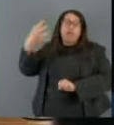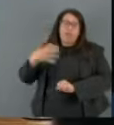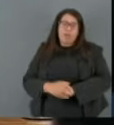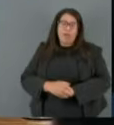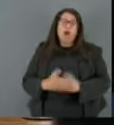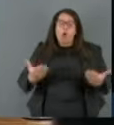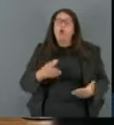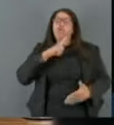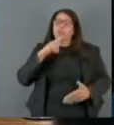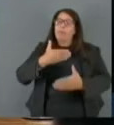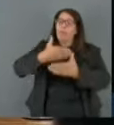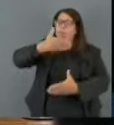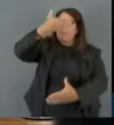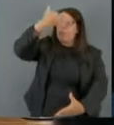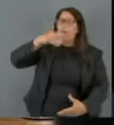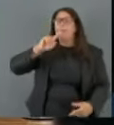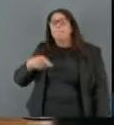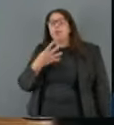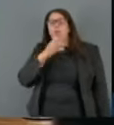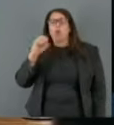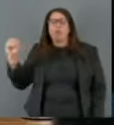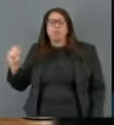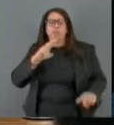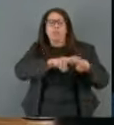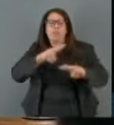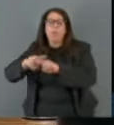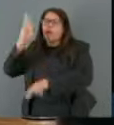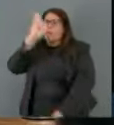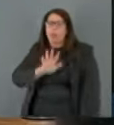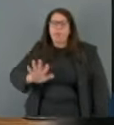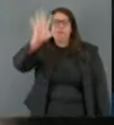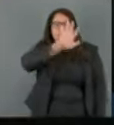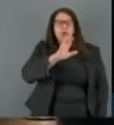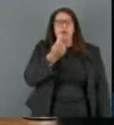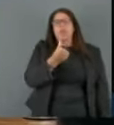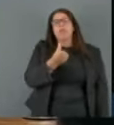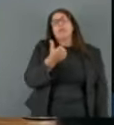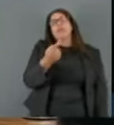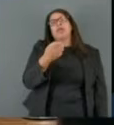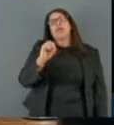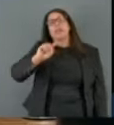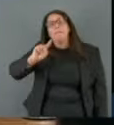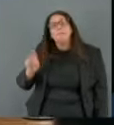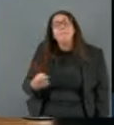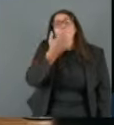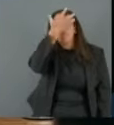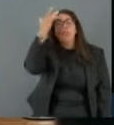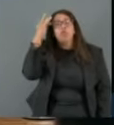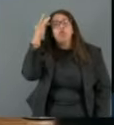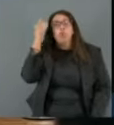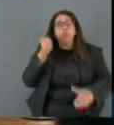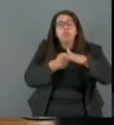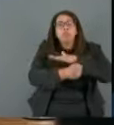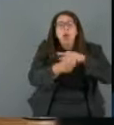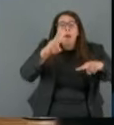máxima, mais ou menos 1.400 estabelecimentos prisionais, 670 mil presos em todo o